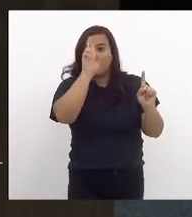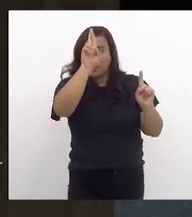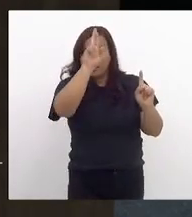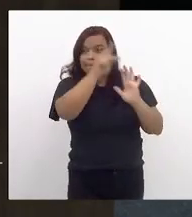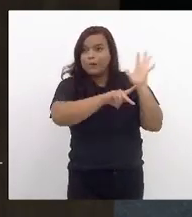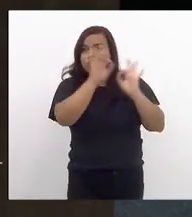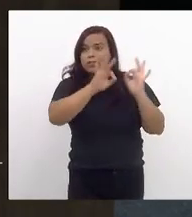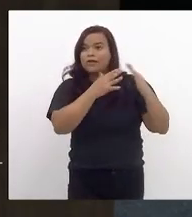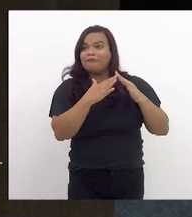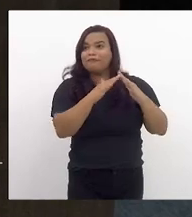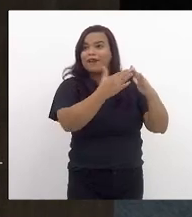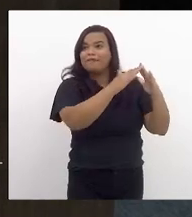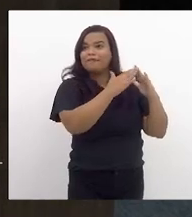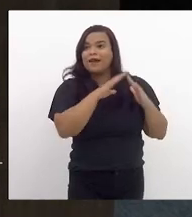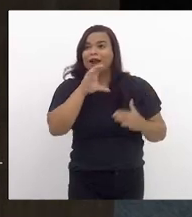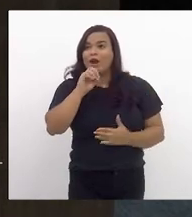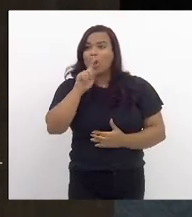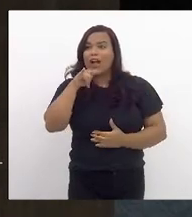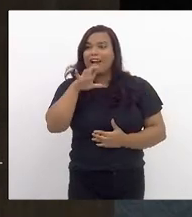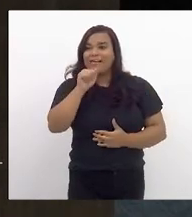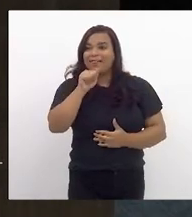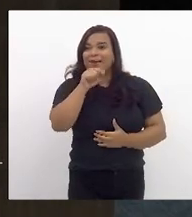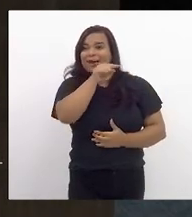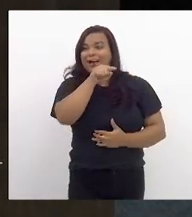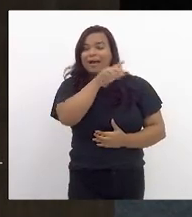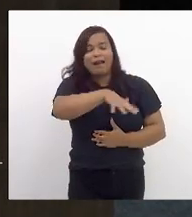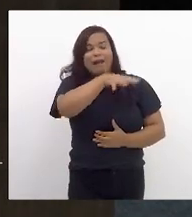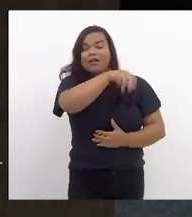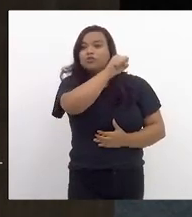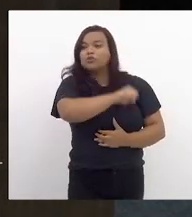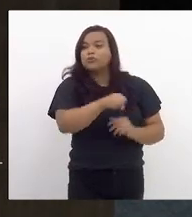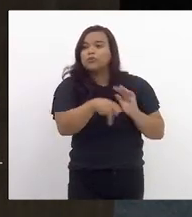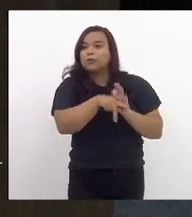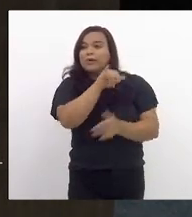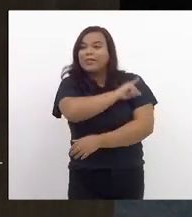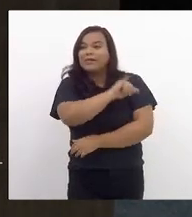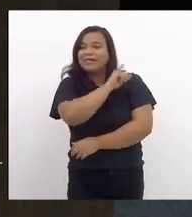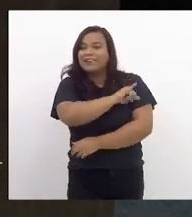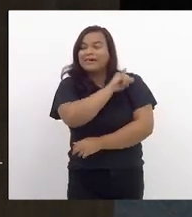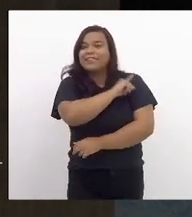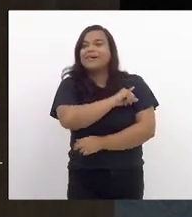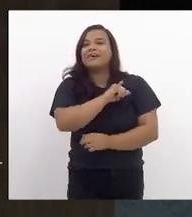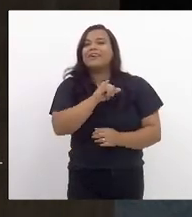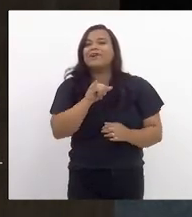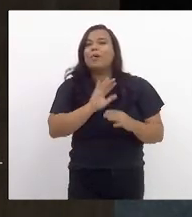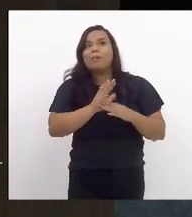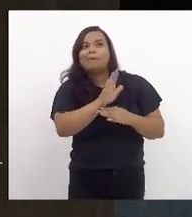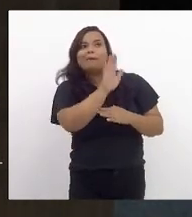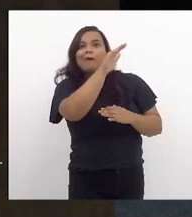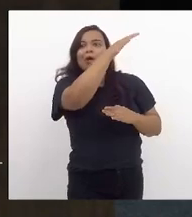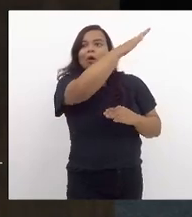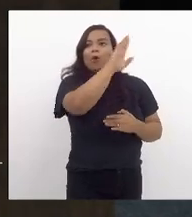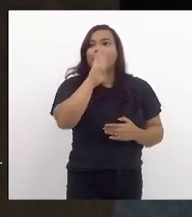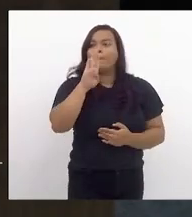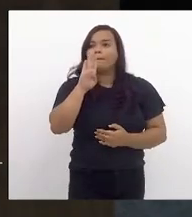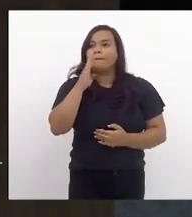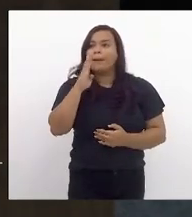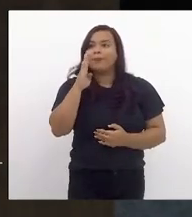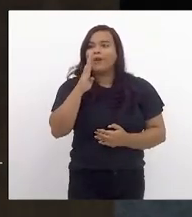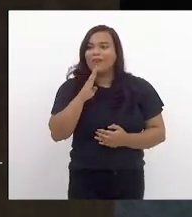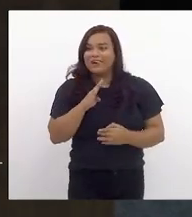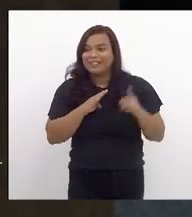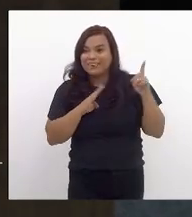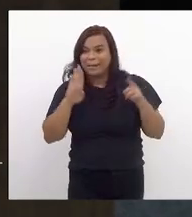Babilônia, na zona sul do Rio de Janeiro, fazendo um projeto importante sobre segurança alimentar, sobre aproveitamento de alimentos,